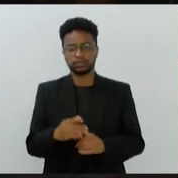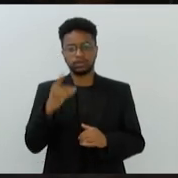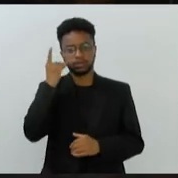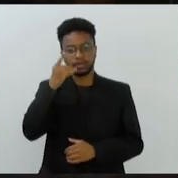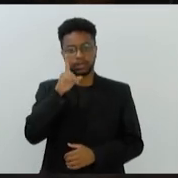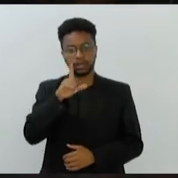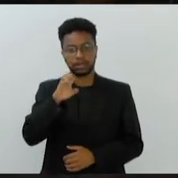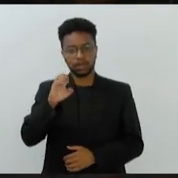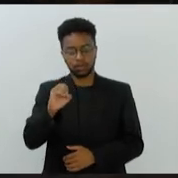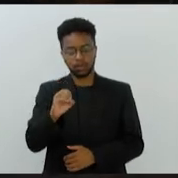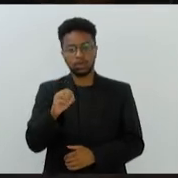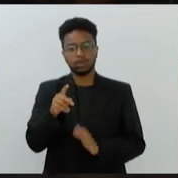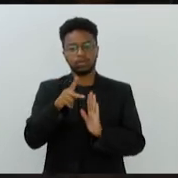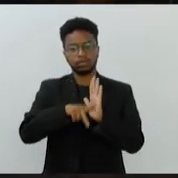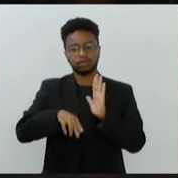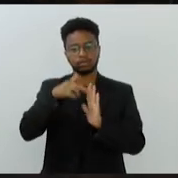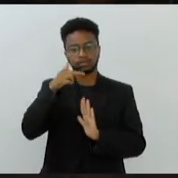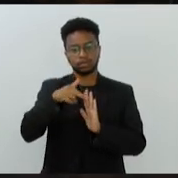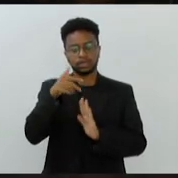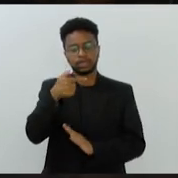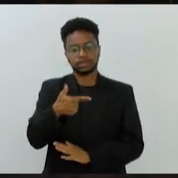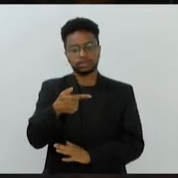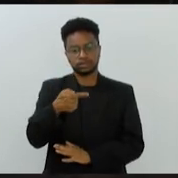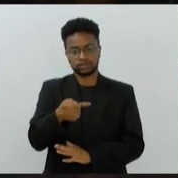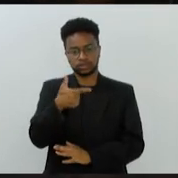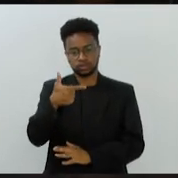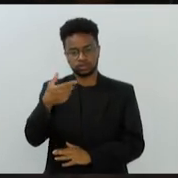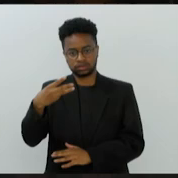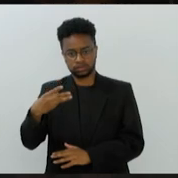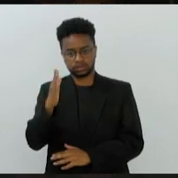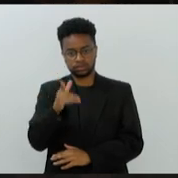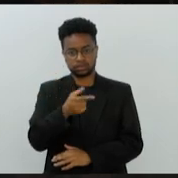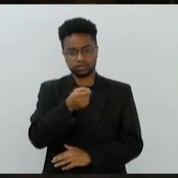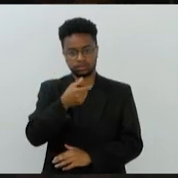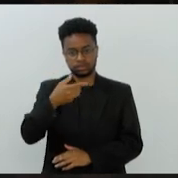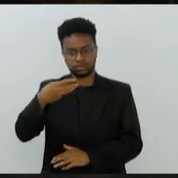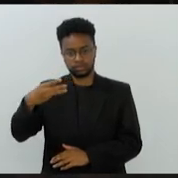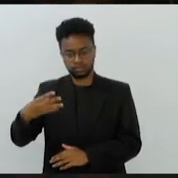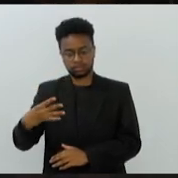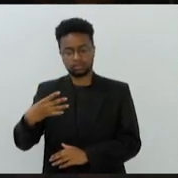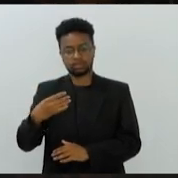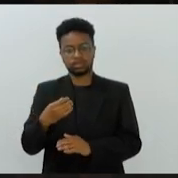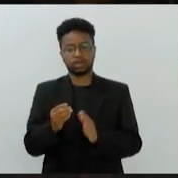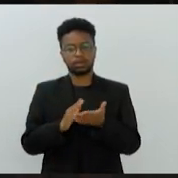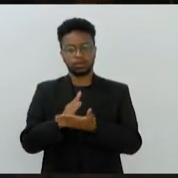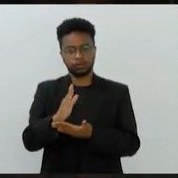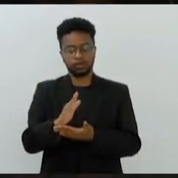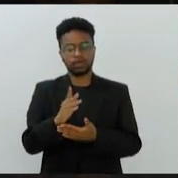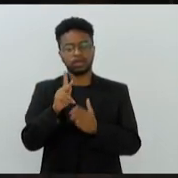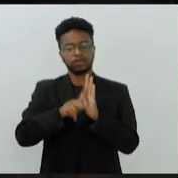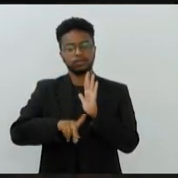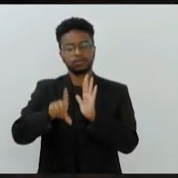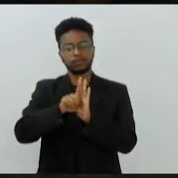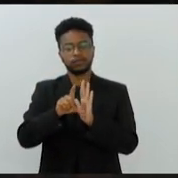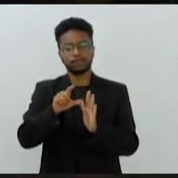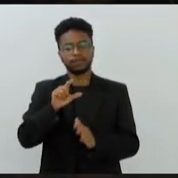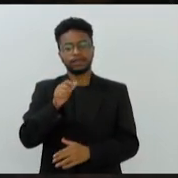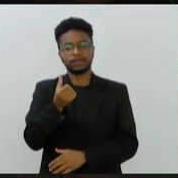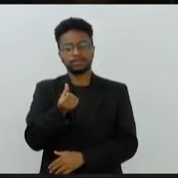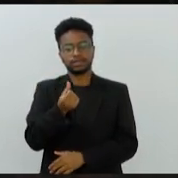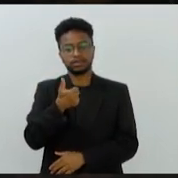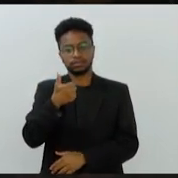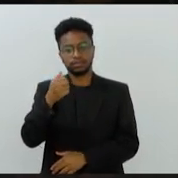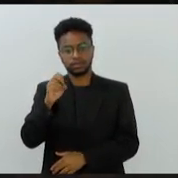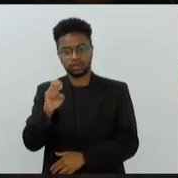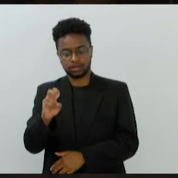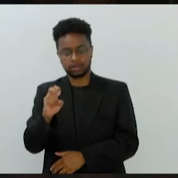Vieira, projeto de resolução 723, de 24, aprovado. Projeto de lei 6015, de